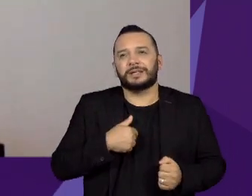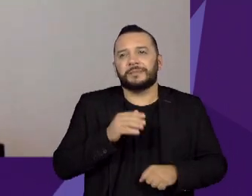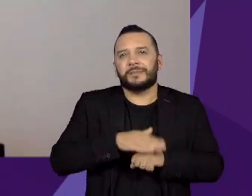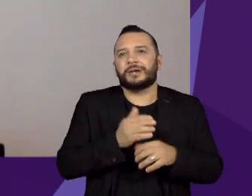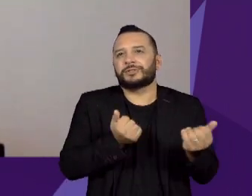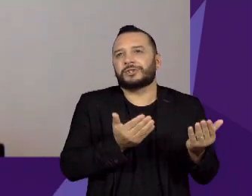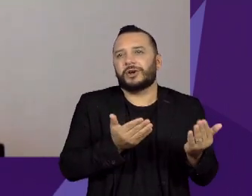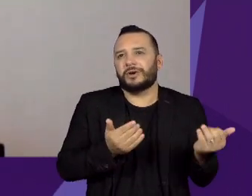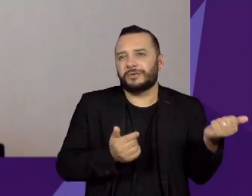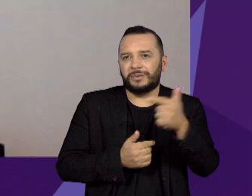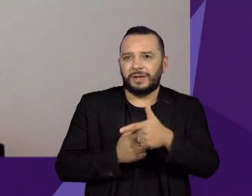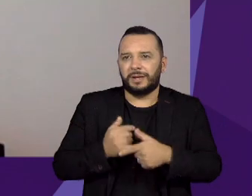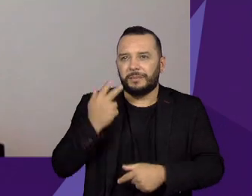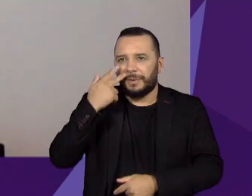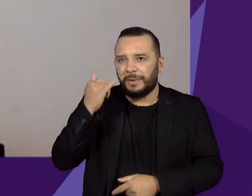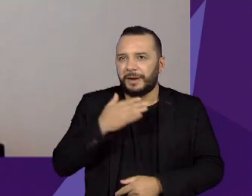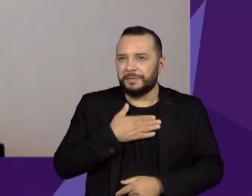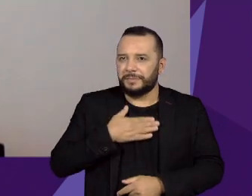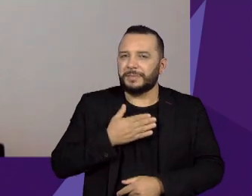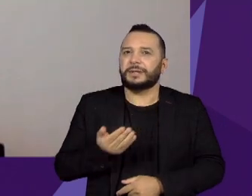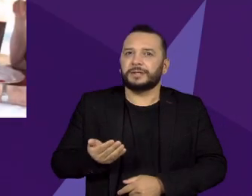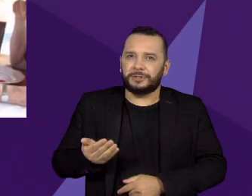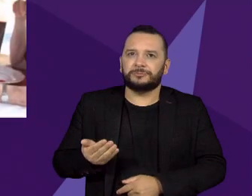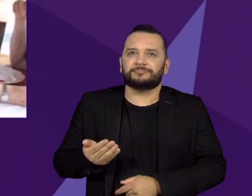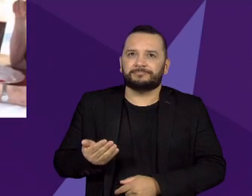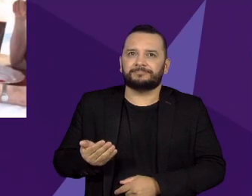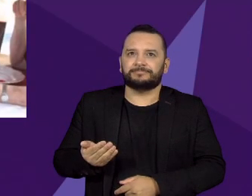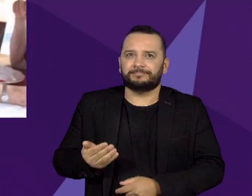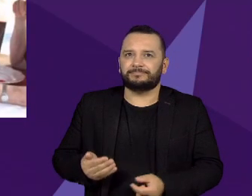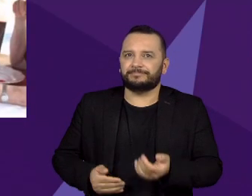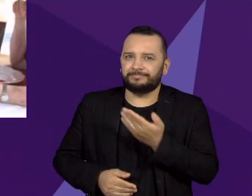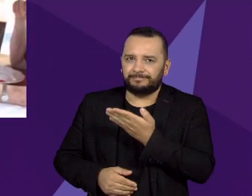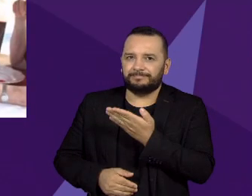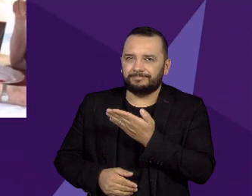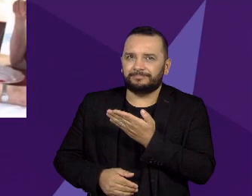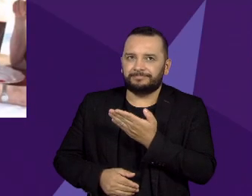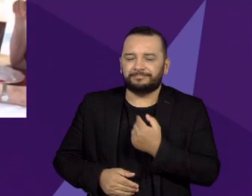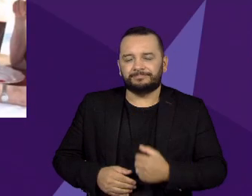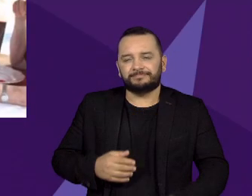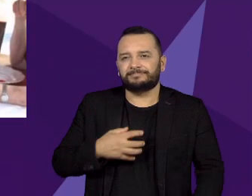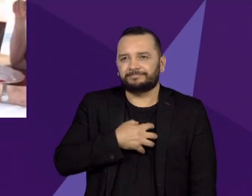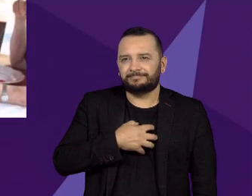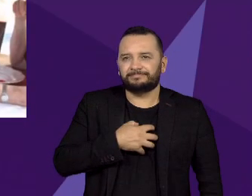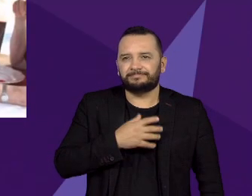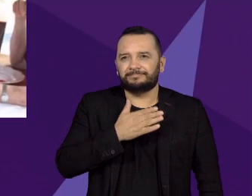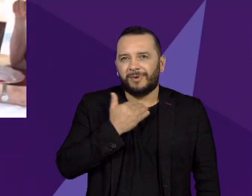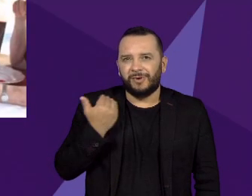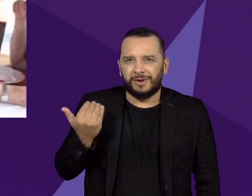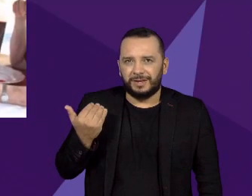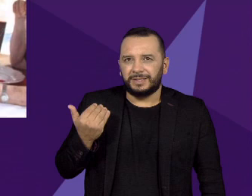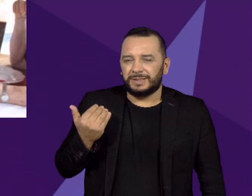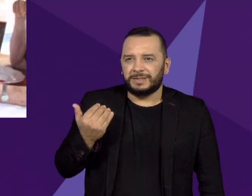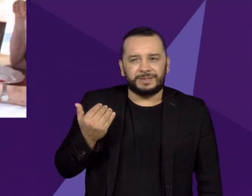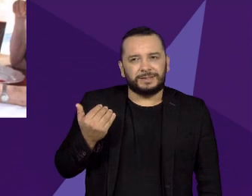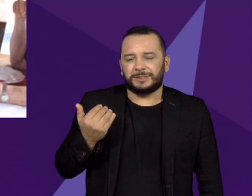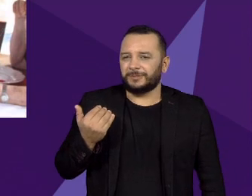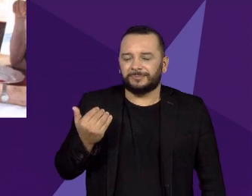12 anos. É meu tio Onofre. Foi uma perda muito dura de uma doença que não permite a gente nem